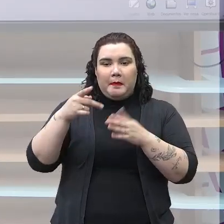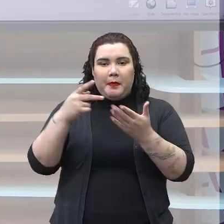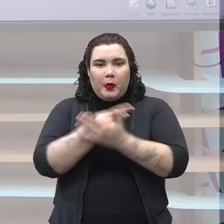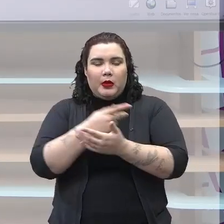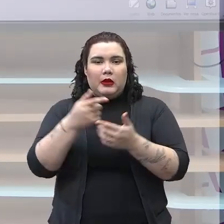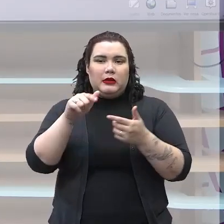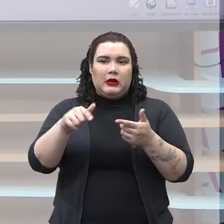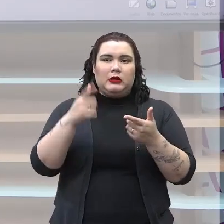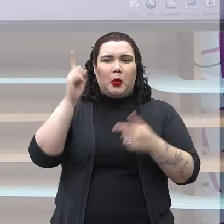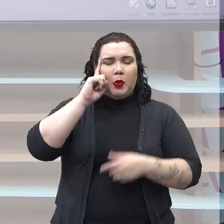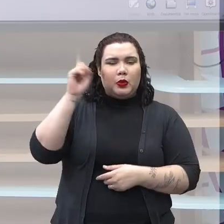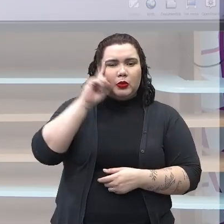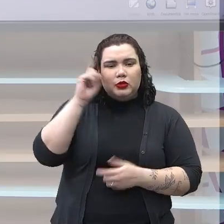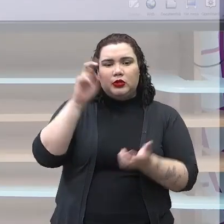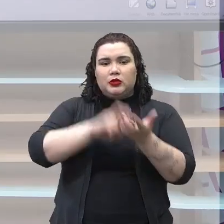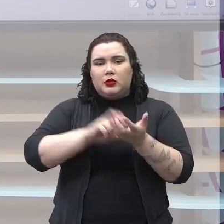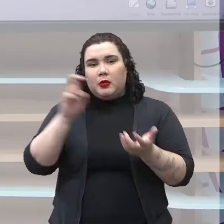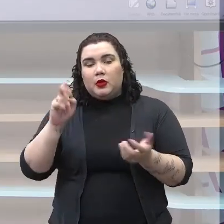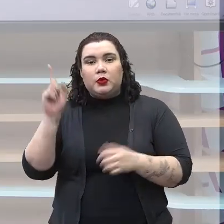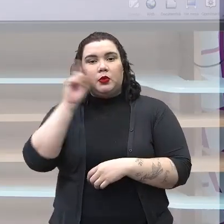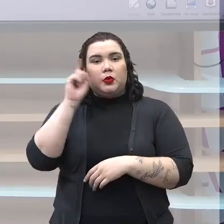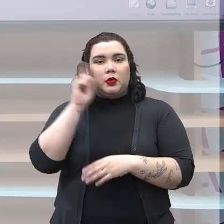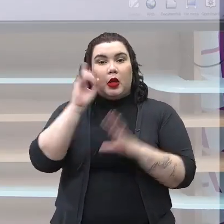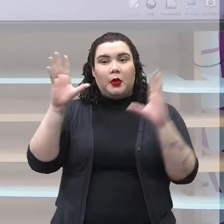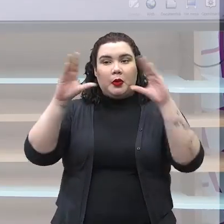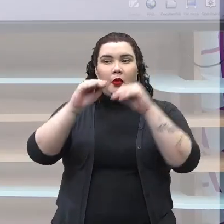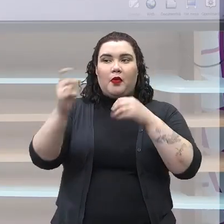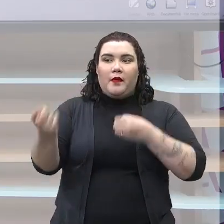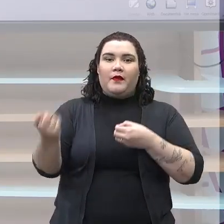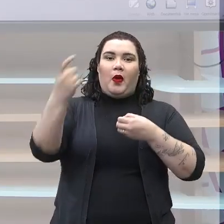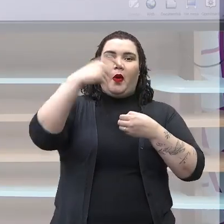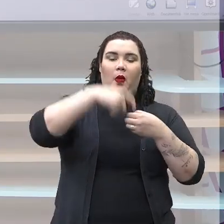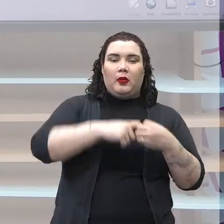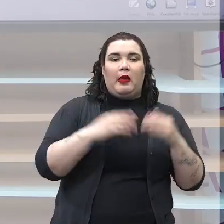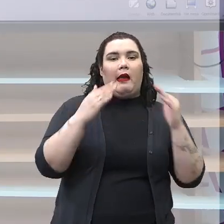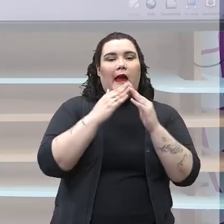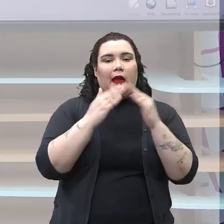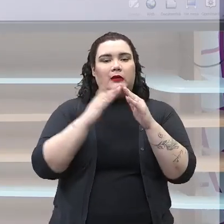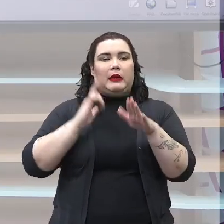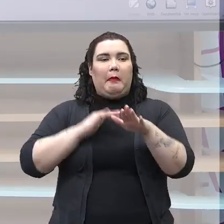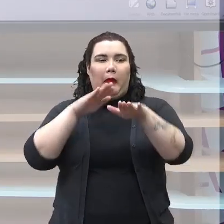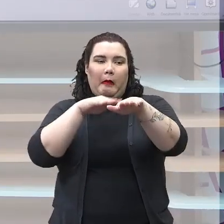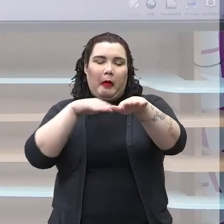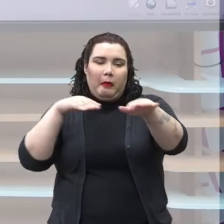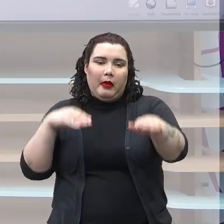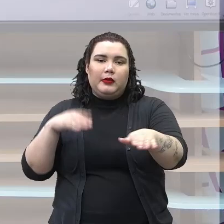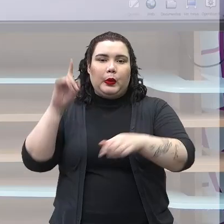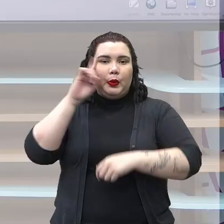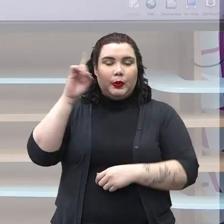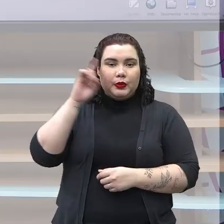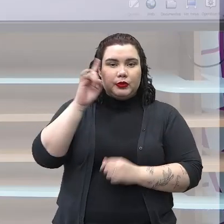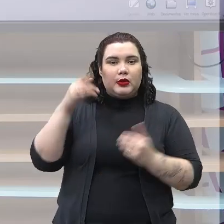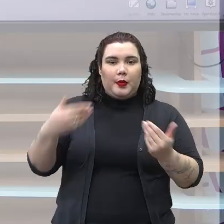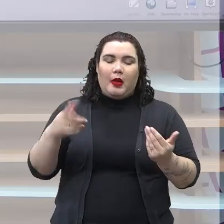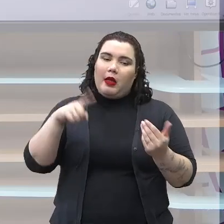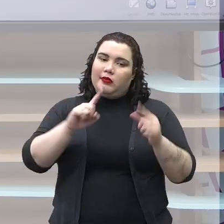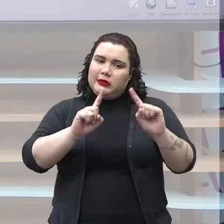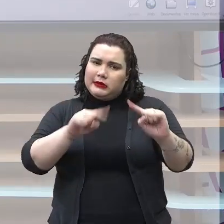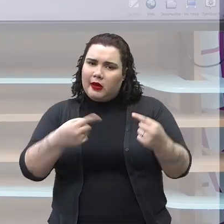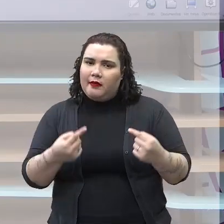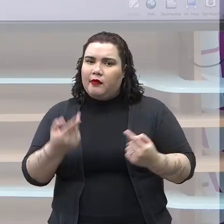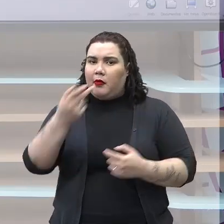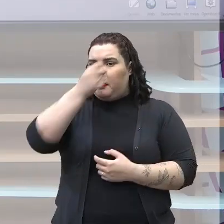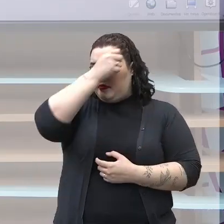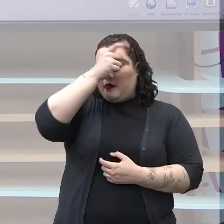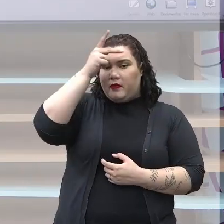essa aí todo dia de manhã e toda noite depois que sai do trabalho. Então tem sido um desafio muito grande para as prefeituras,